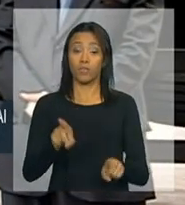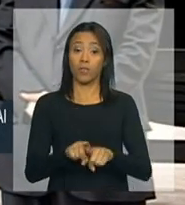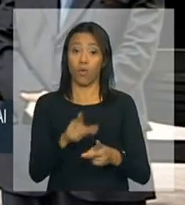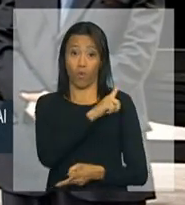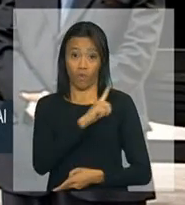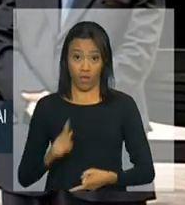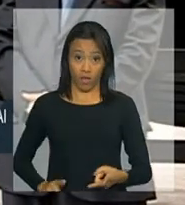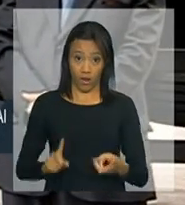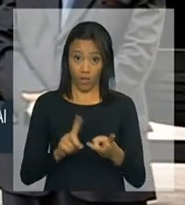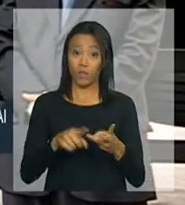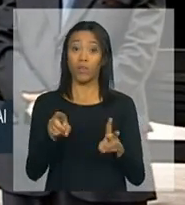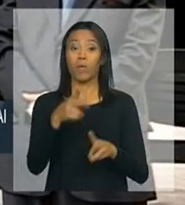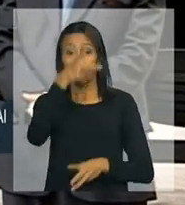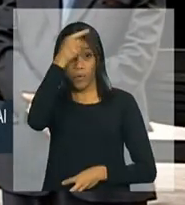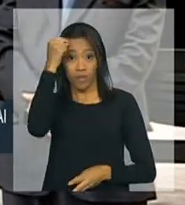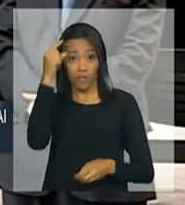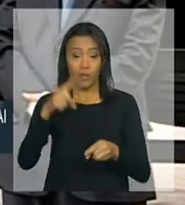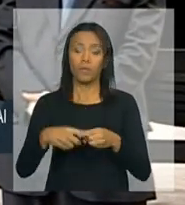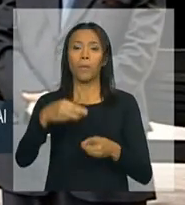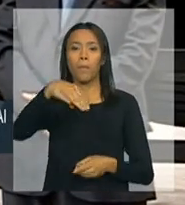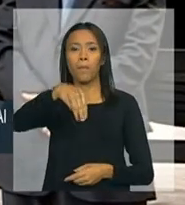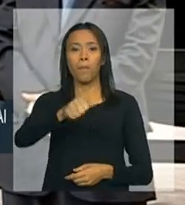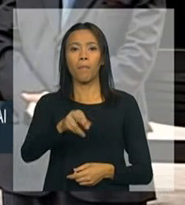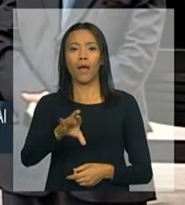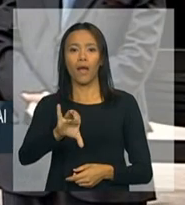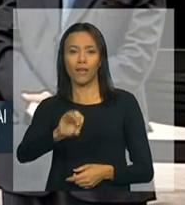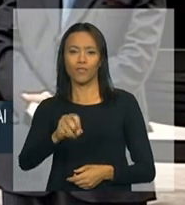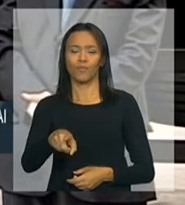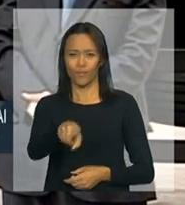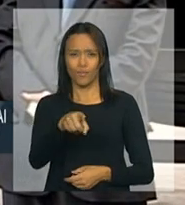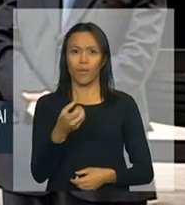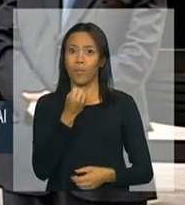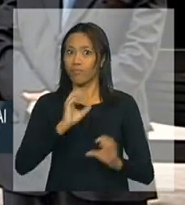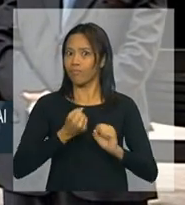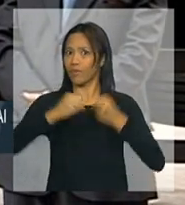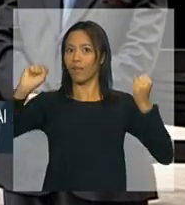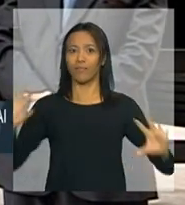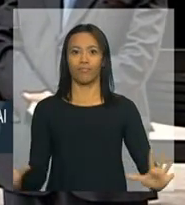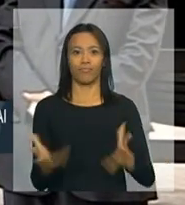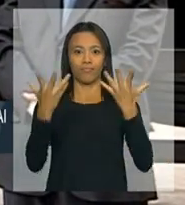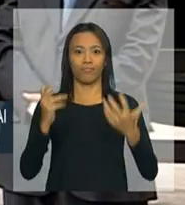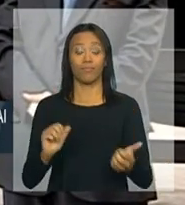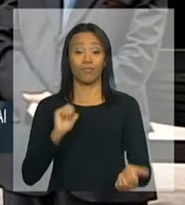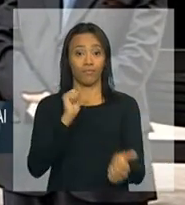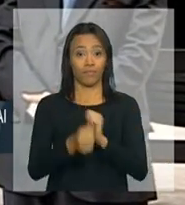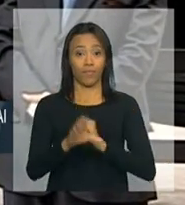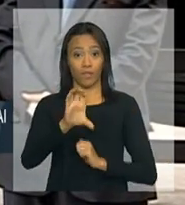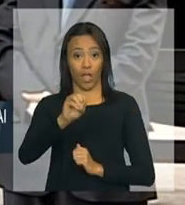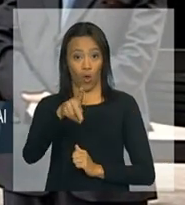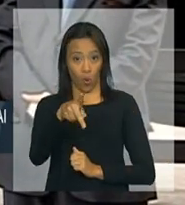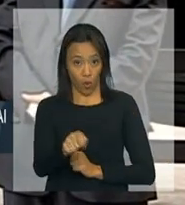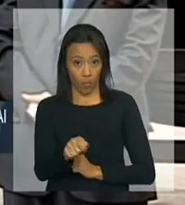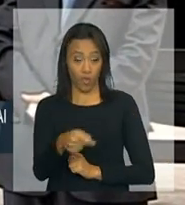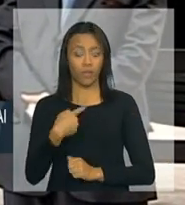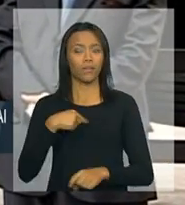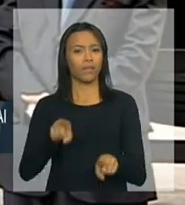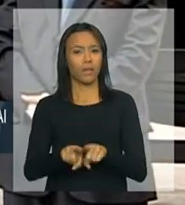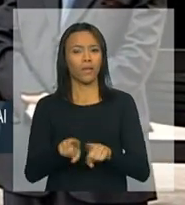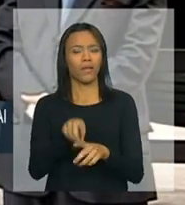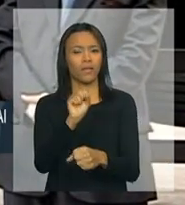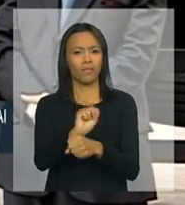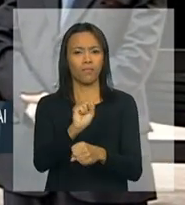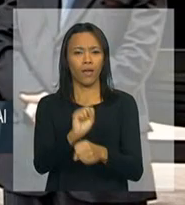Anastasia e ao prefeito Márcio Lacerda um grande evento na Copa das Confederações. Espero que